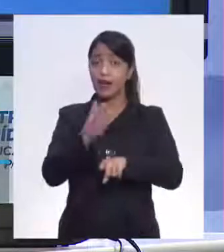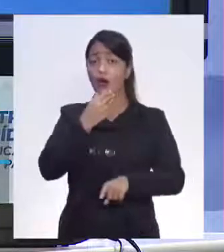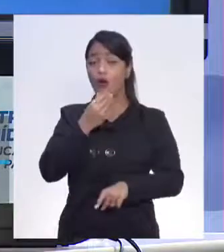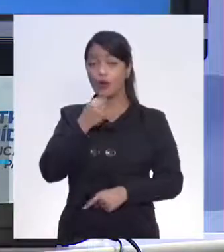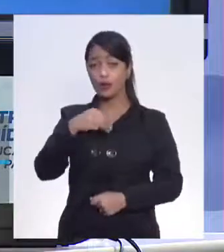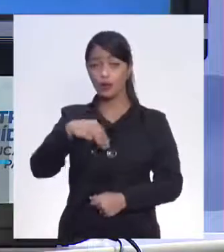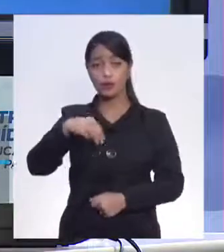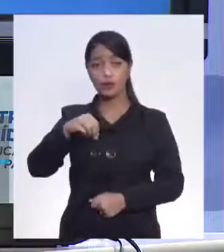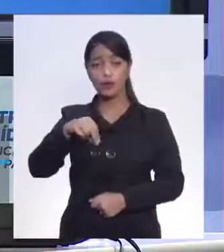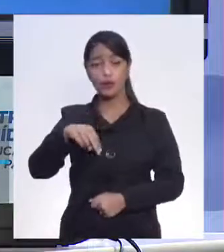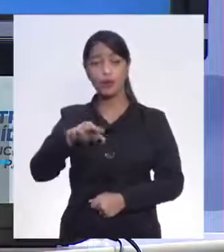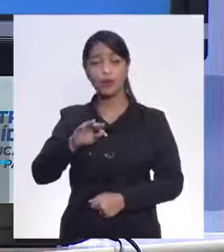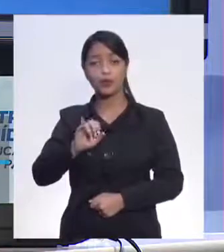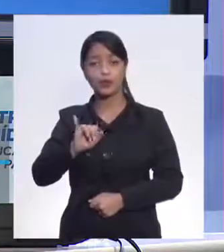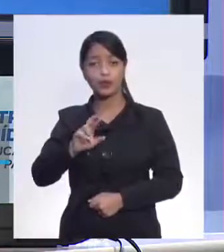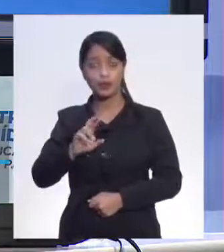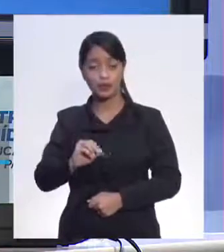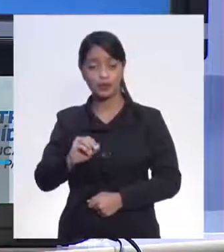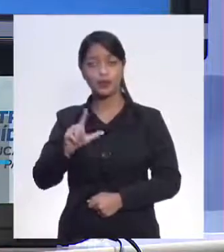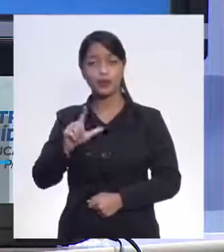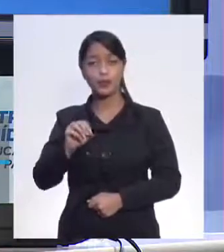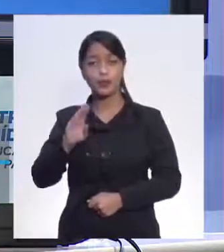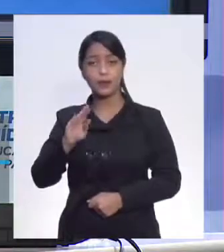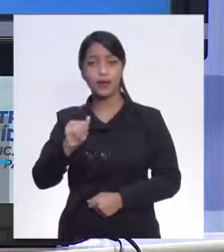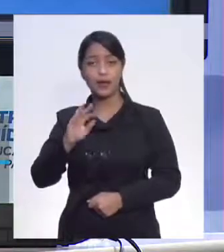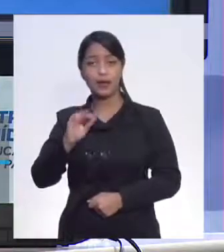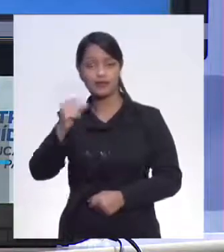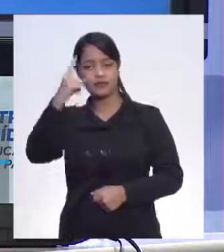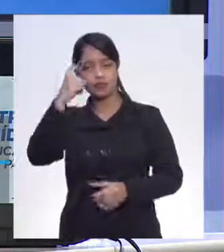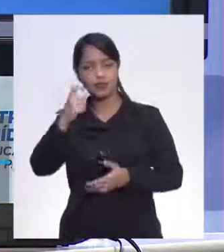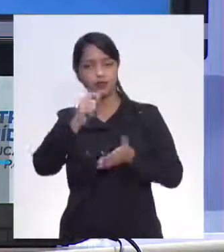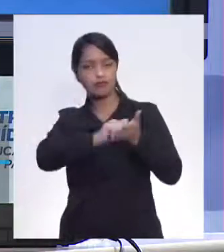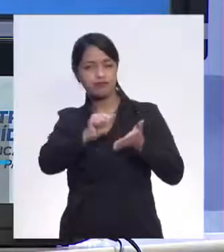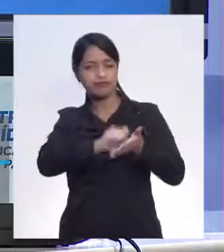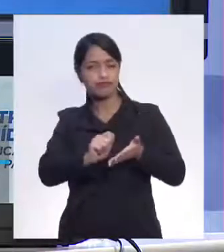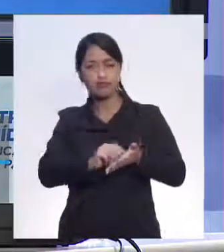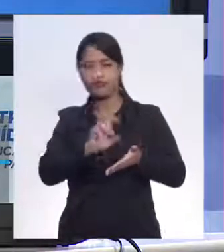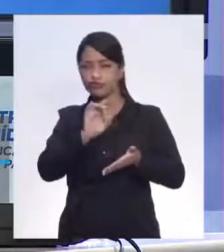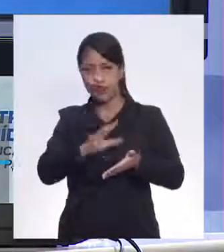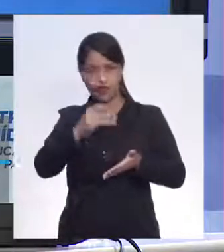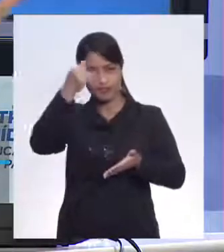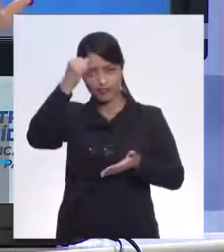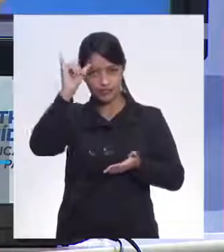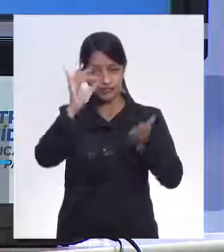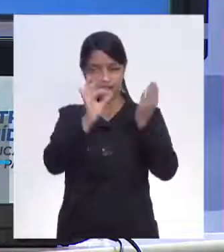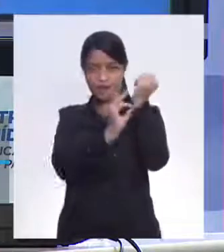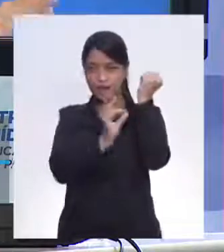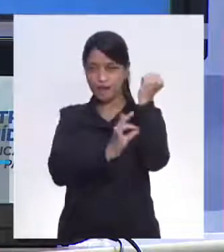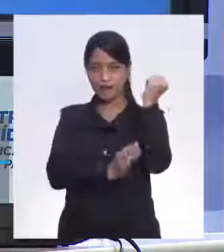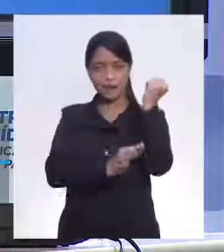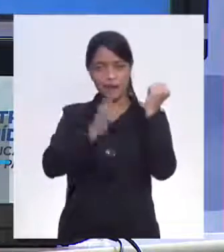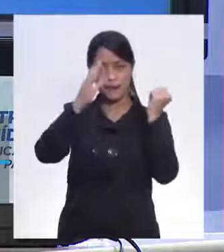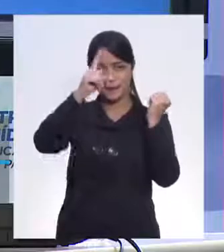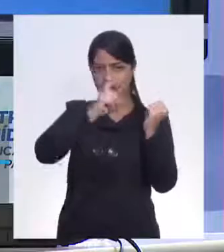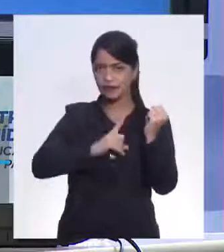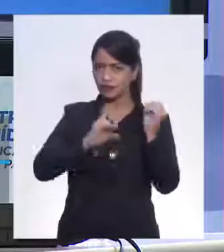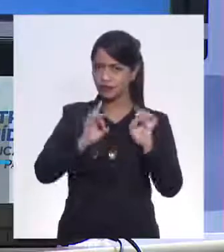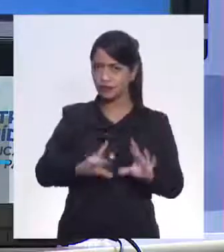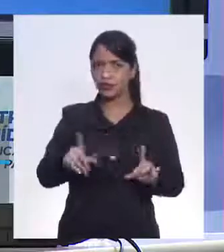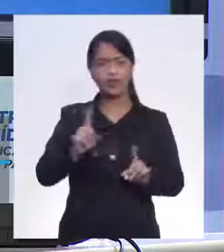Pica-Pau Amarelo e vai tentar analisá-lo de forma crítica que você vai aprender muito sobre aquela época e o que a gente